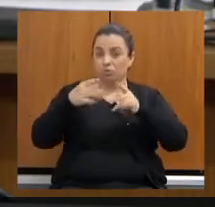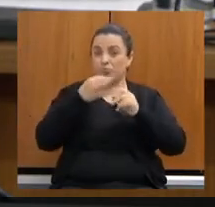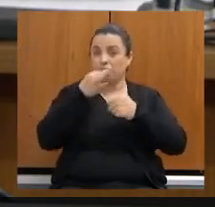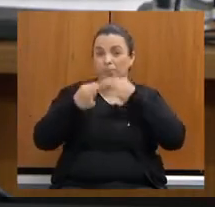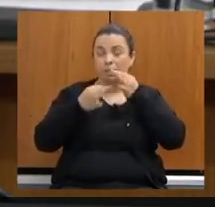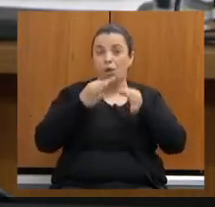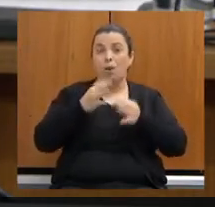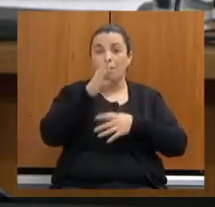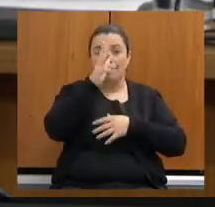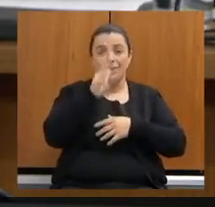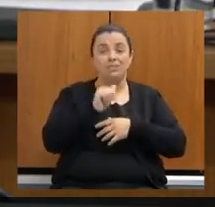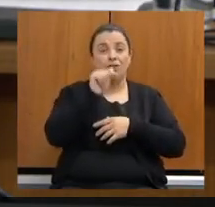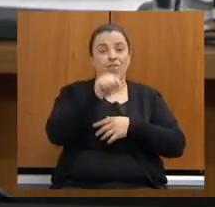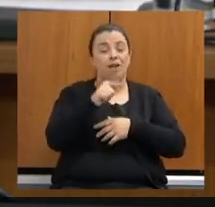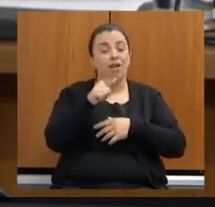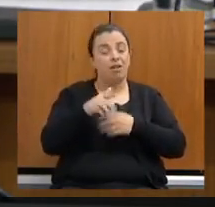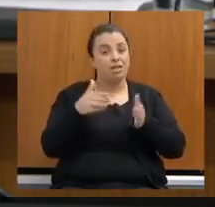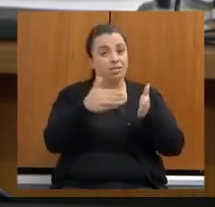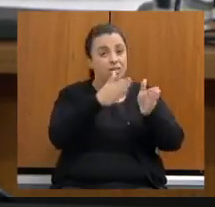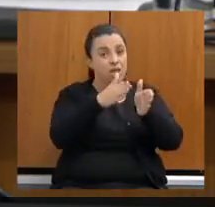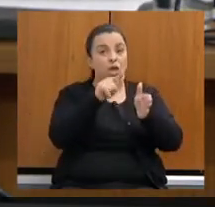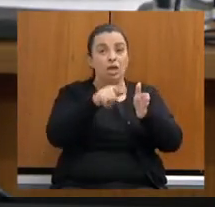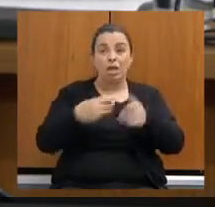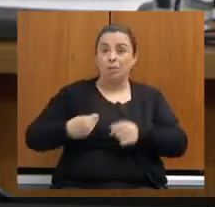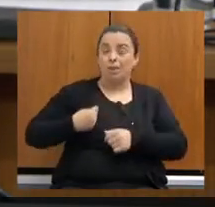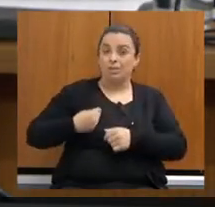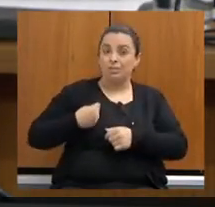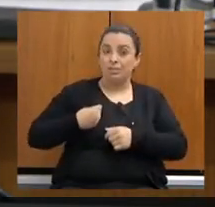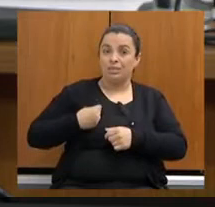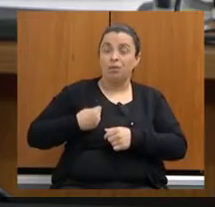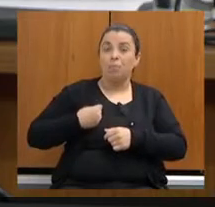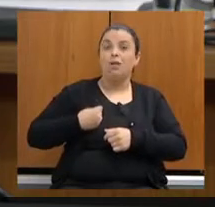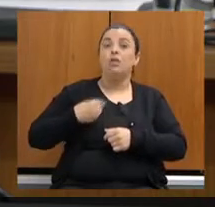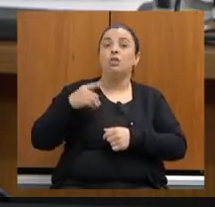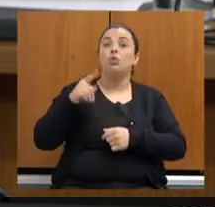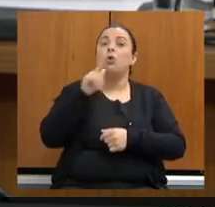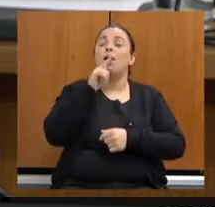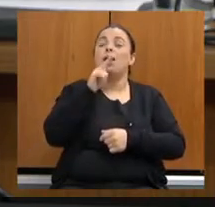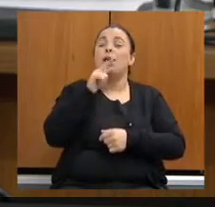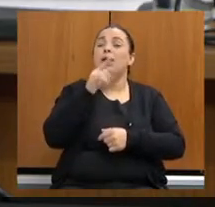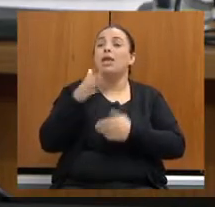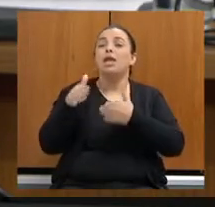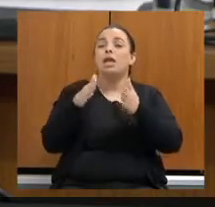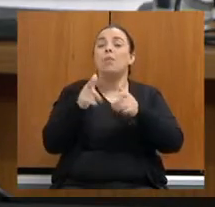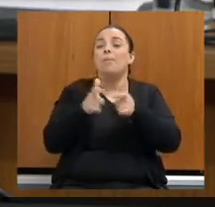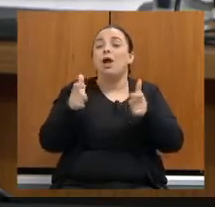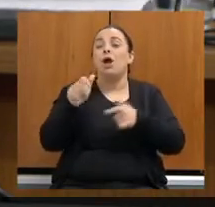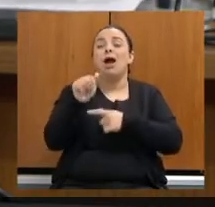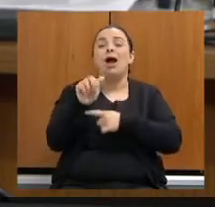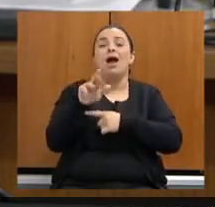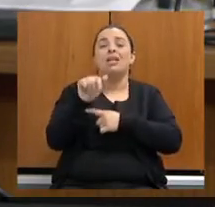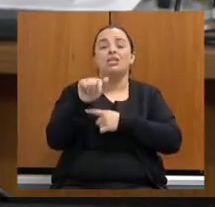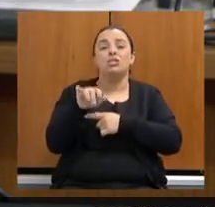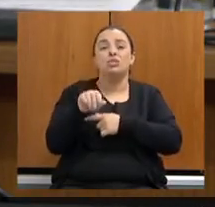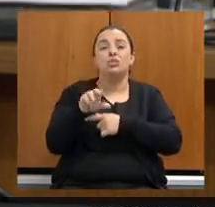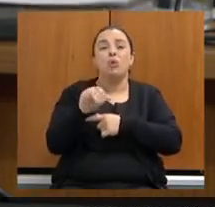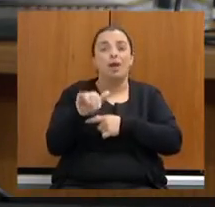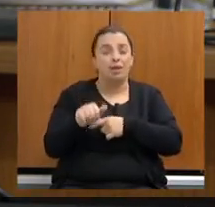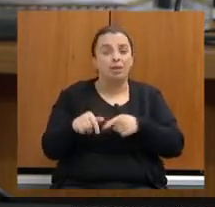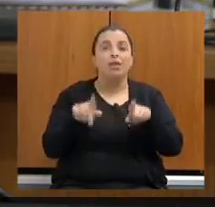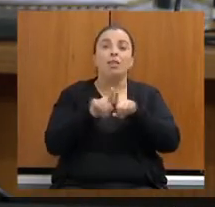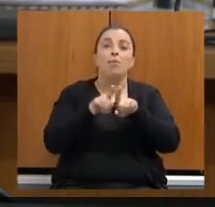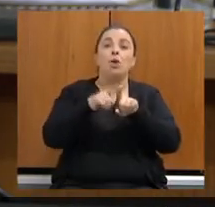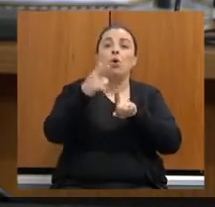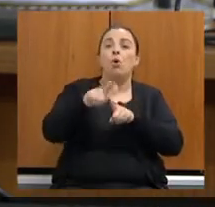faz parte da Bacia do Rio Araçuaí que alimenta também o Rio Jequitinhonha que faz parte da vida da cultura daquele povo